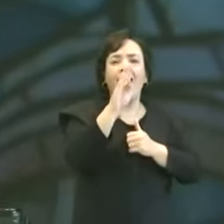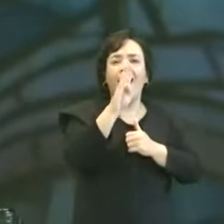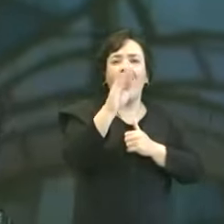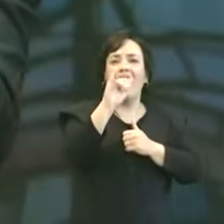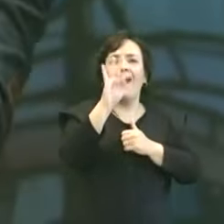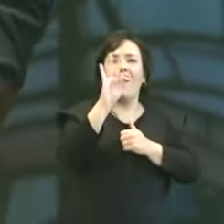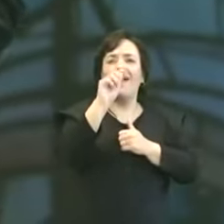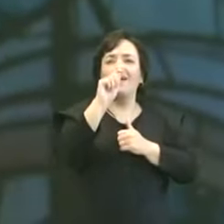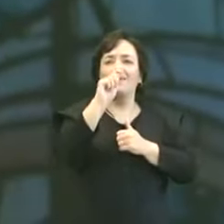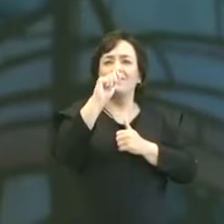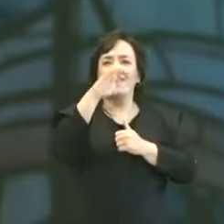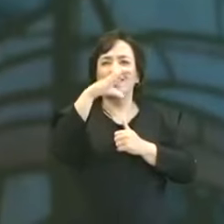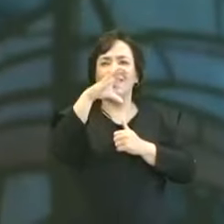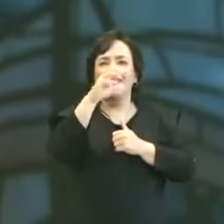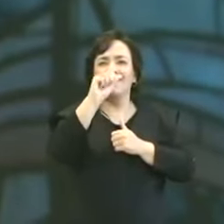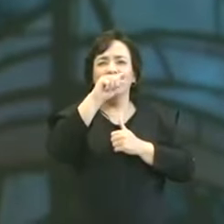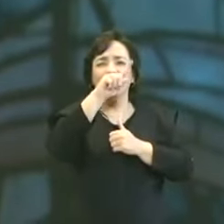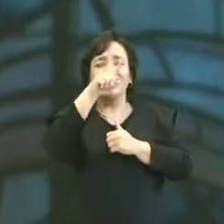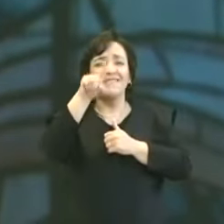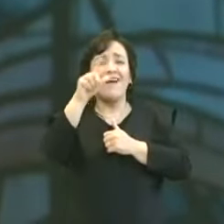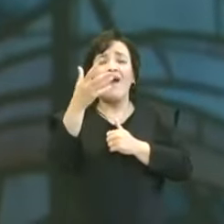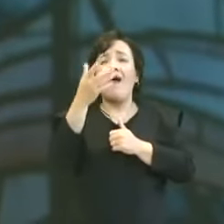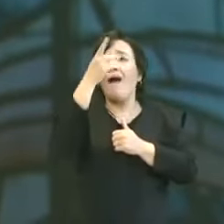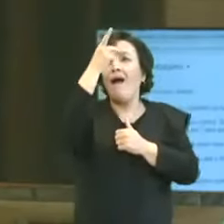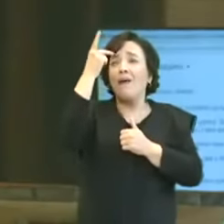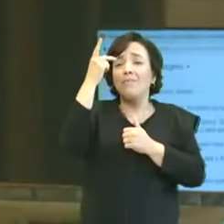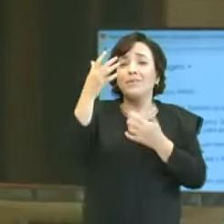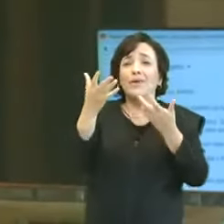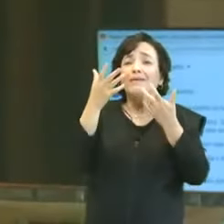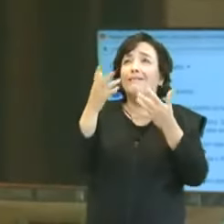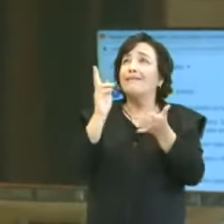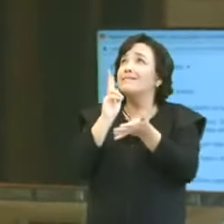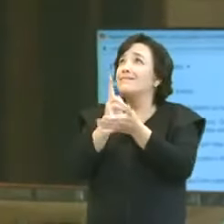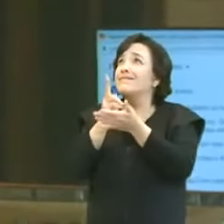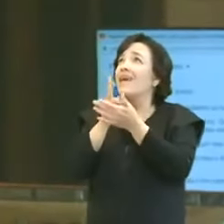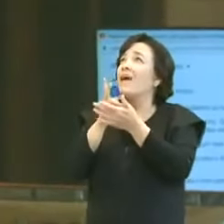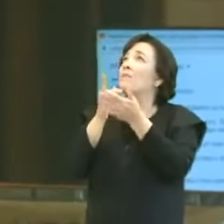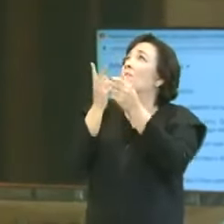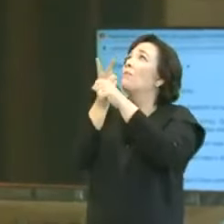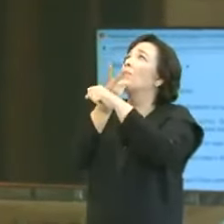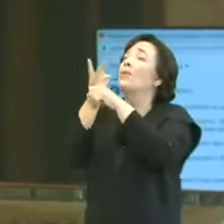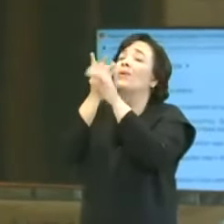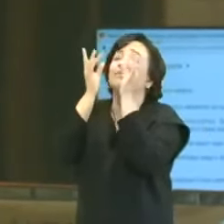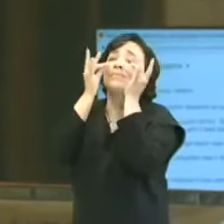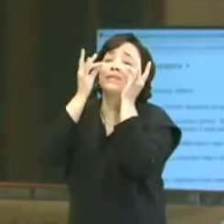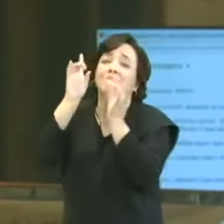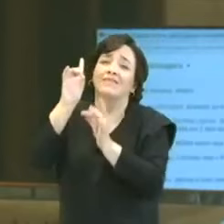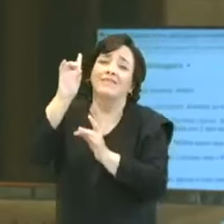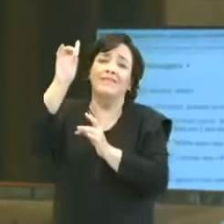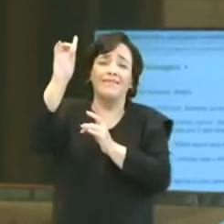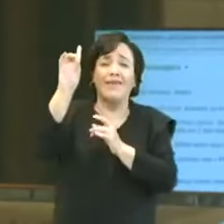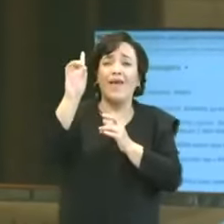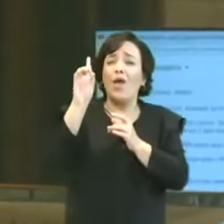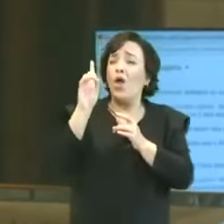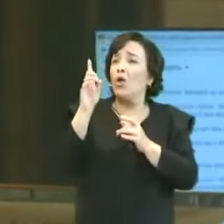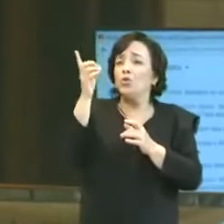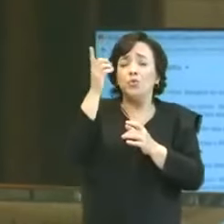altíssimo. É como se dissesse duas vezes a mesma coisa. Aquele que habita na presença de Deus, aquele que põe a sua cama